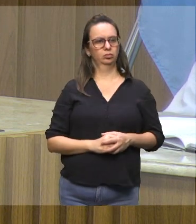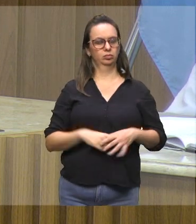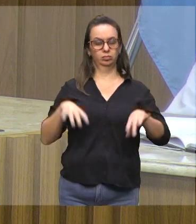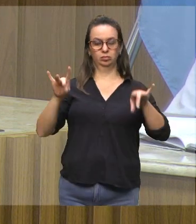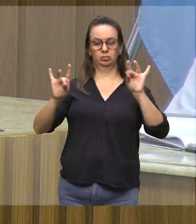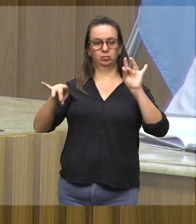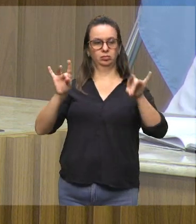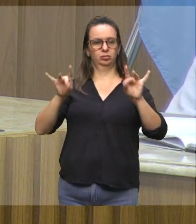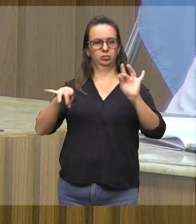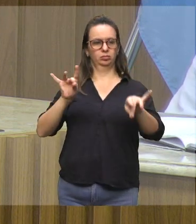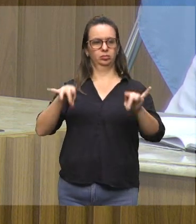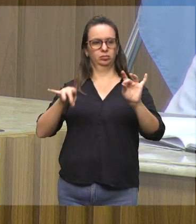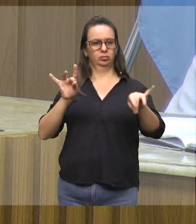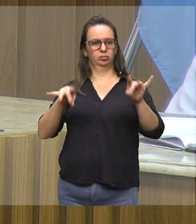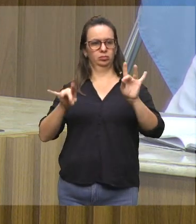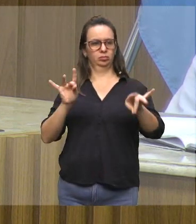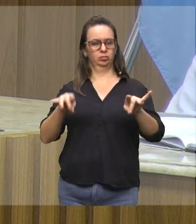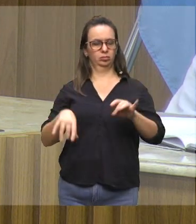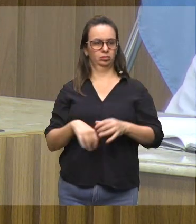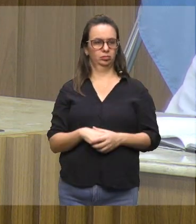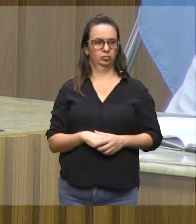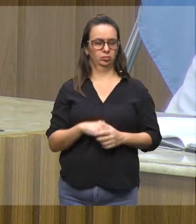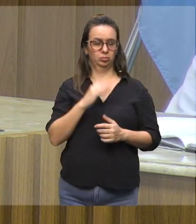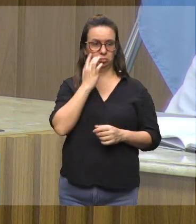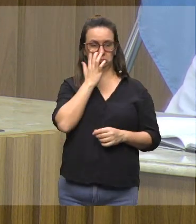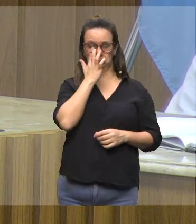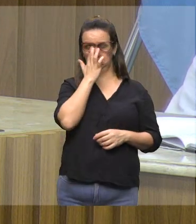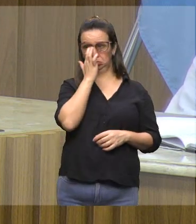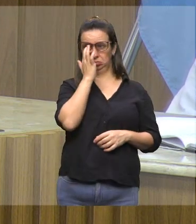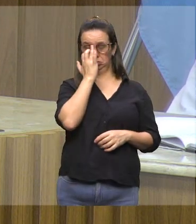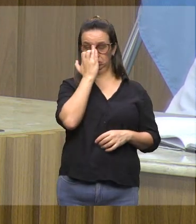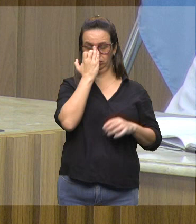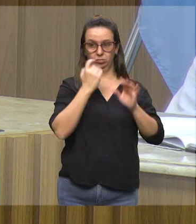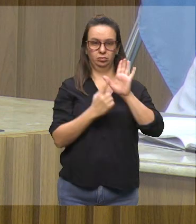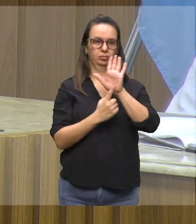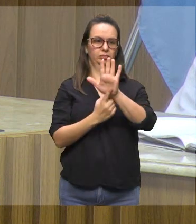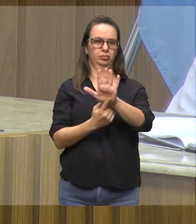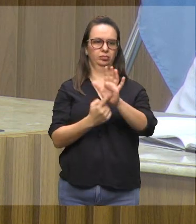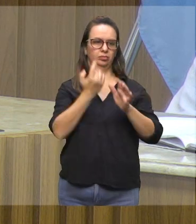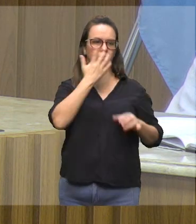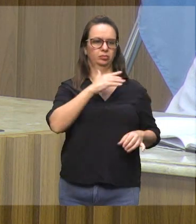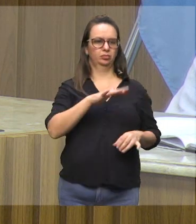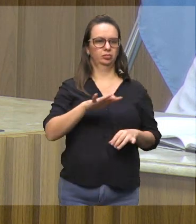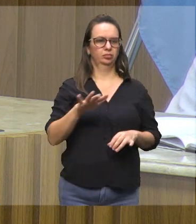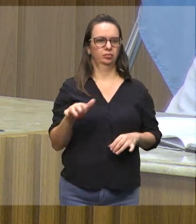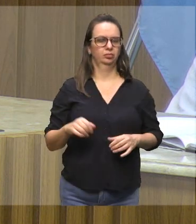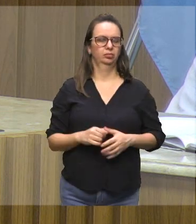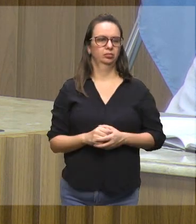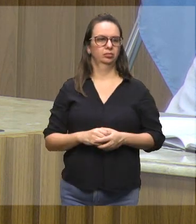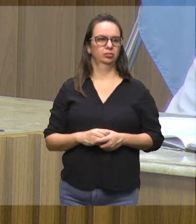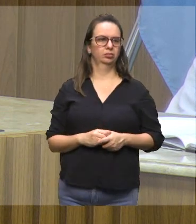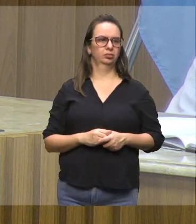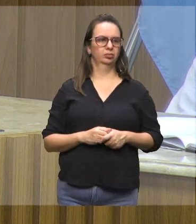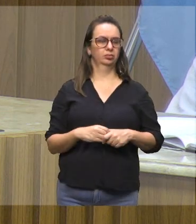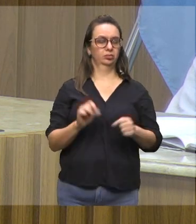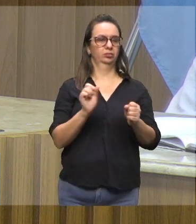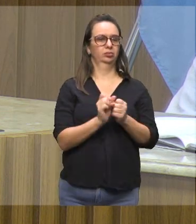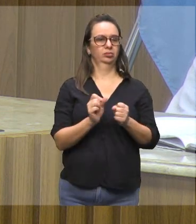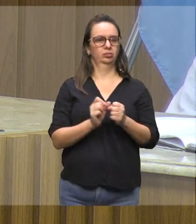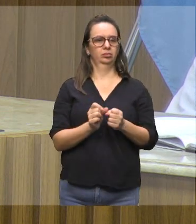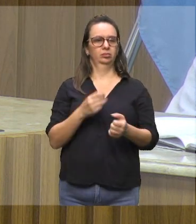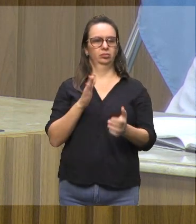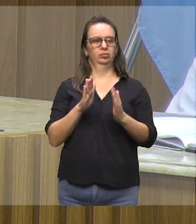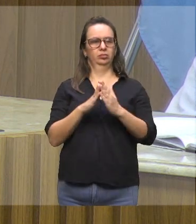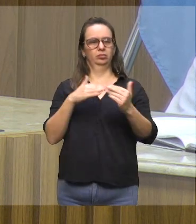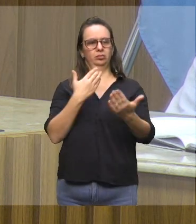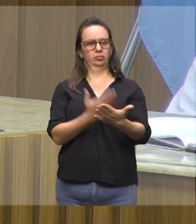teatros que serão apresentados para as crianças. Nós teremos ações nas escolas, nós